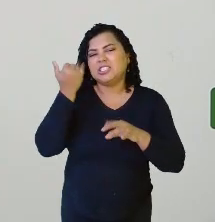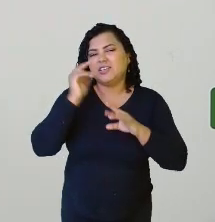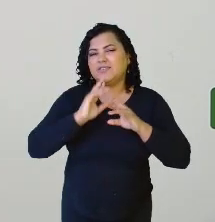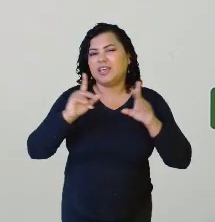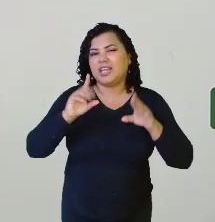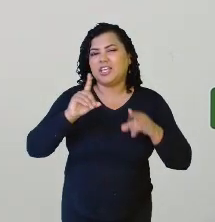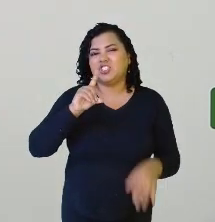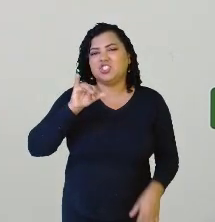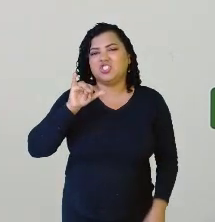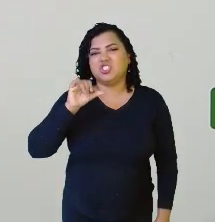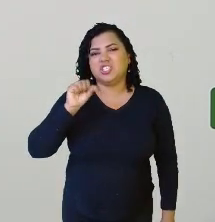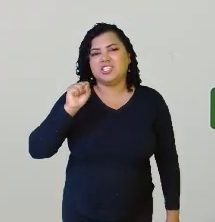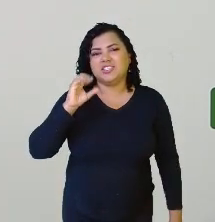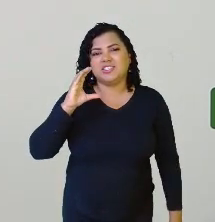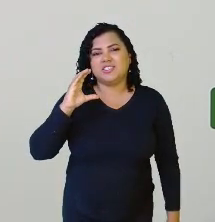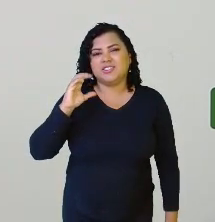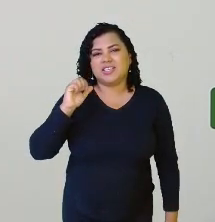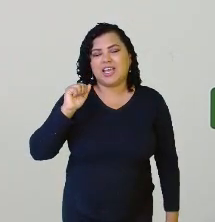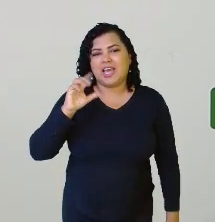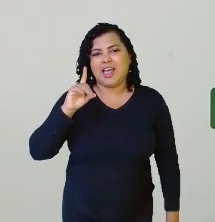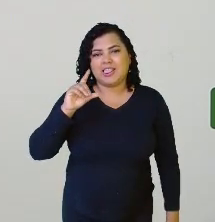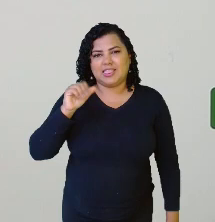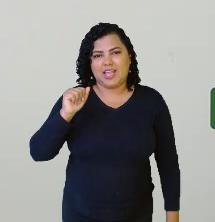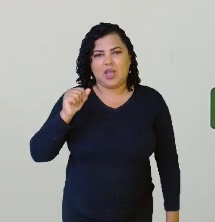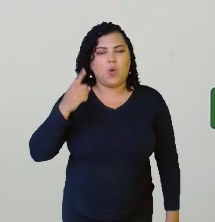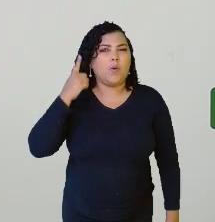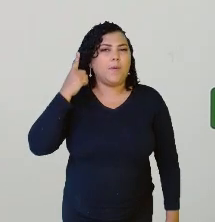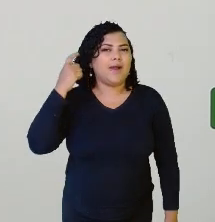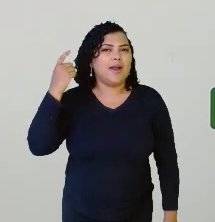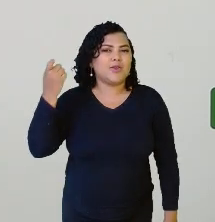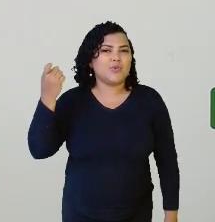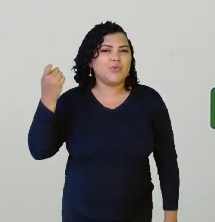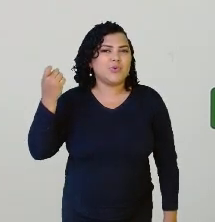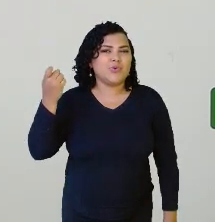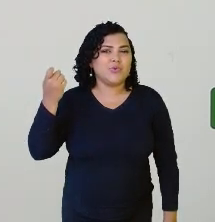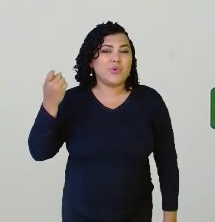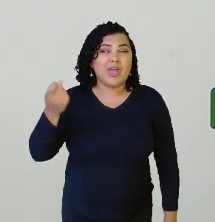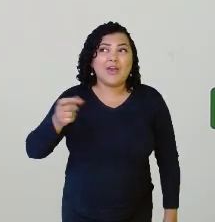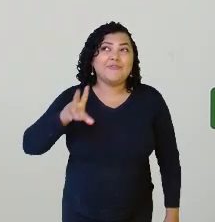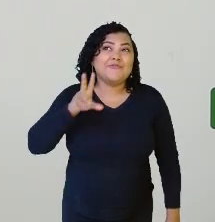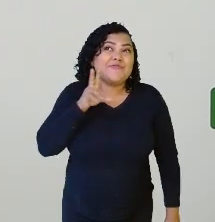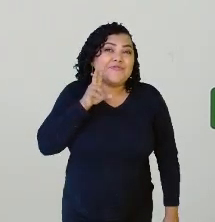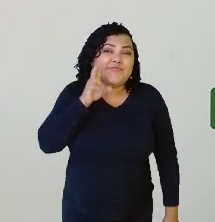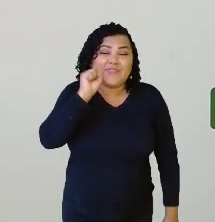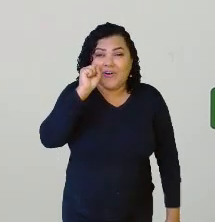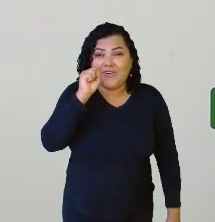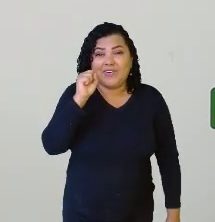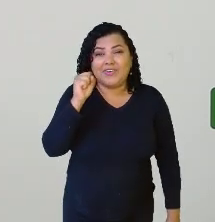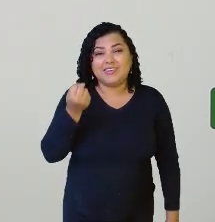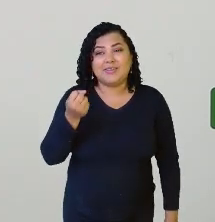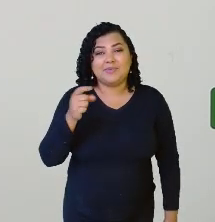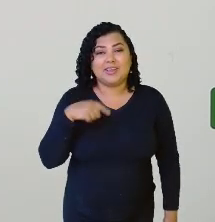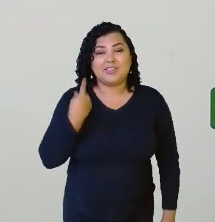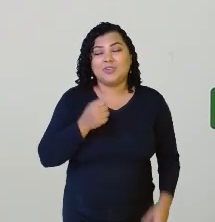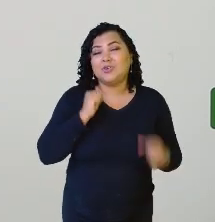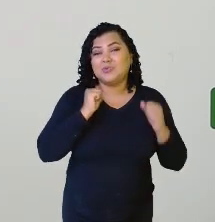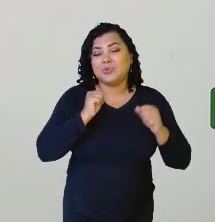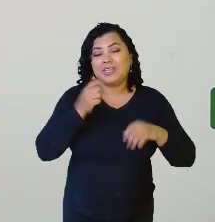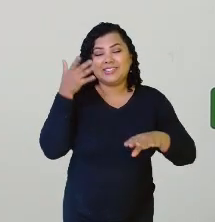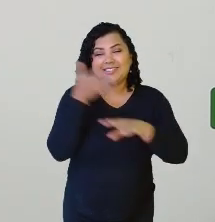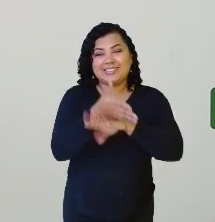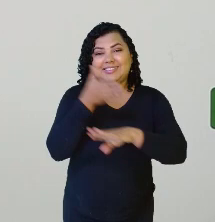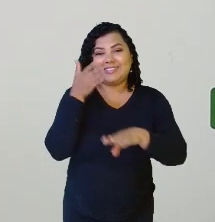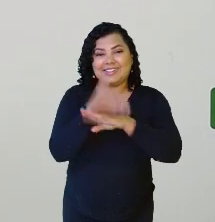vai lá no YouTube e pesquisa o som da internet de escada. É um barulho tão grande, gente, que fazia para a gente poder